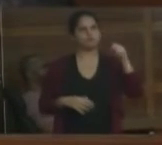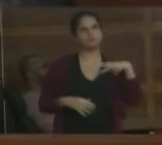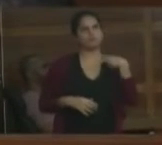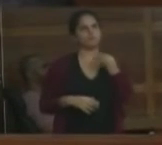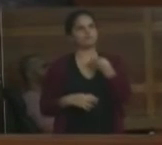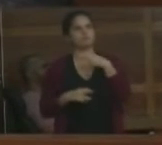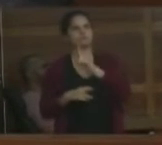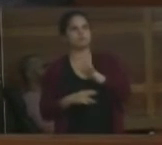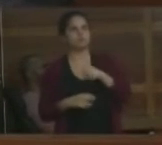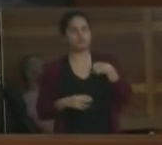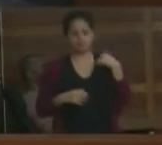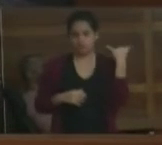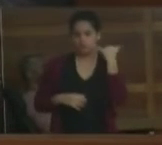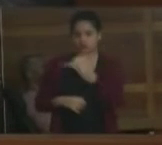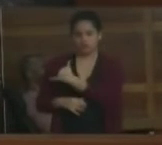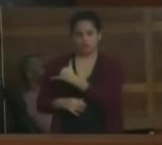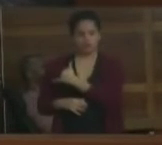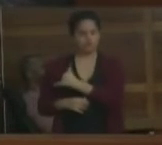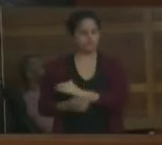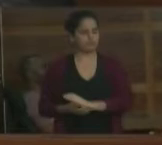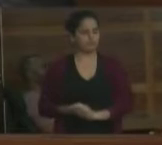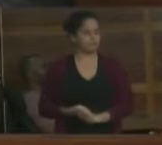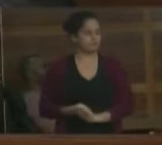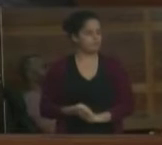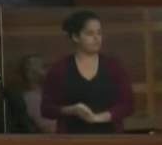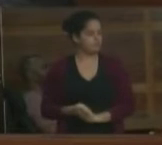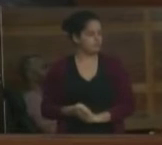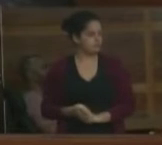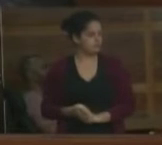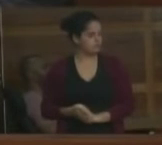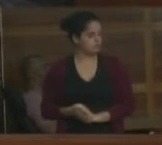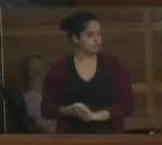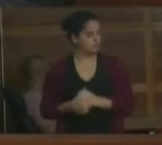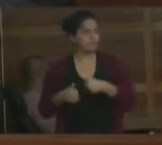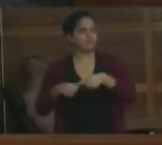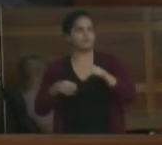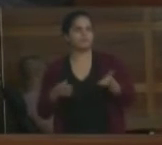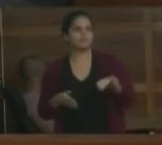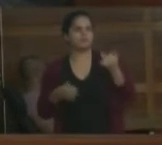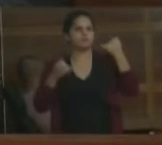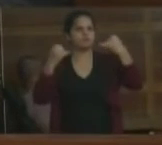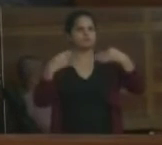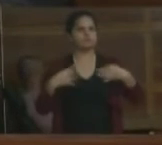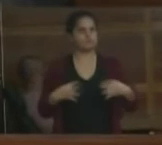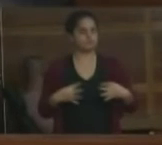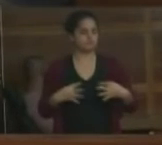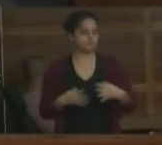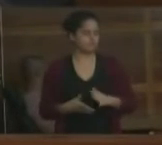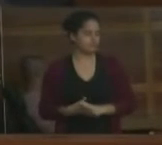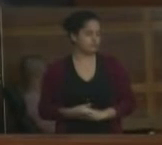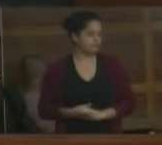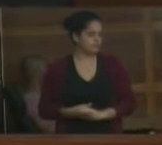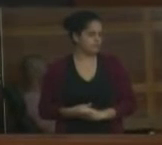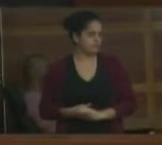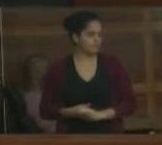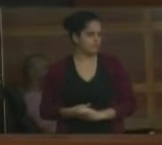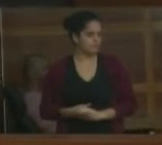não foi eu te liguei ainda então eu acho que isso para gente bom dia mais claro ficaria mais transparente